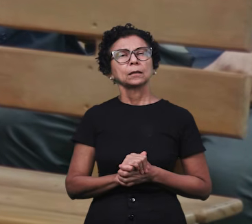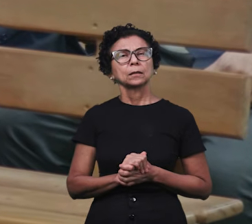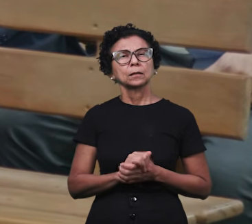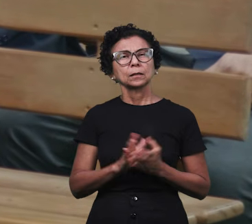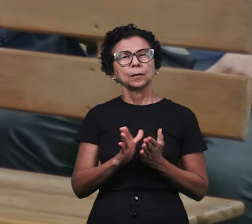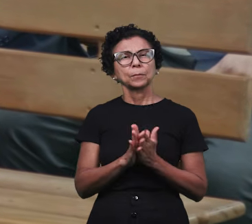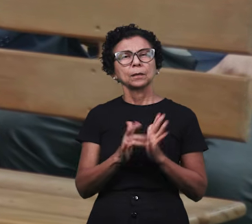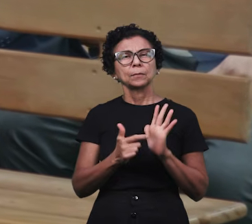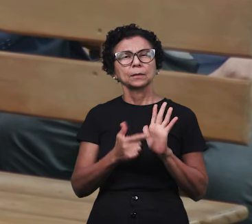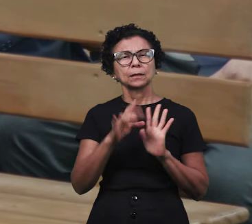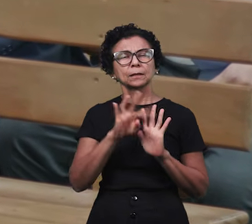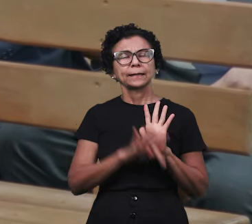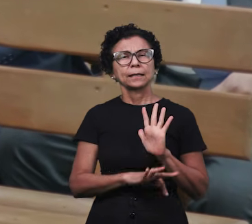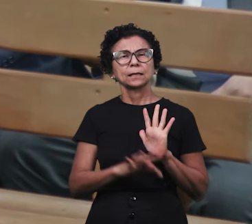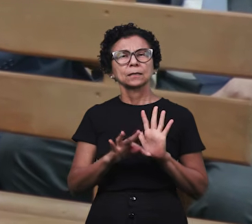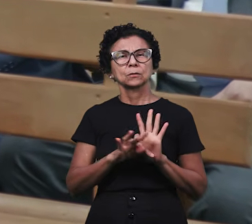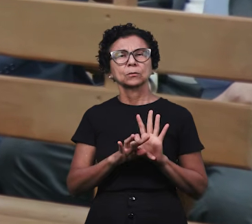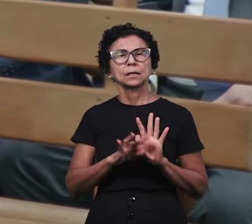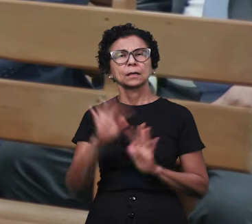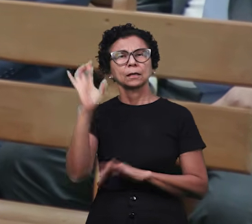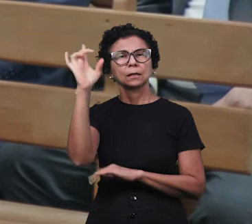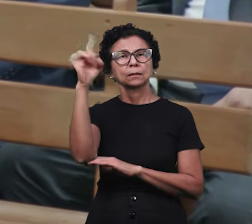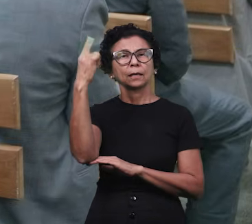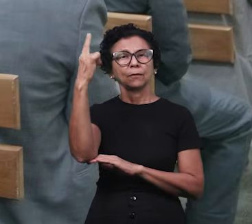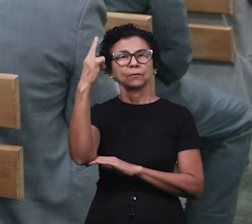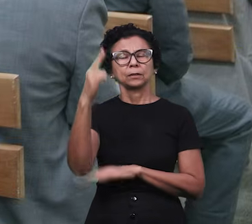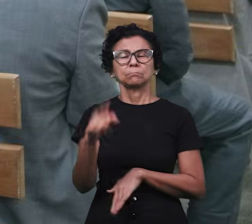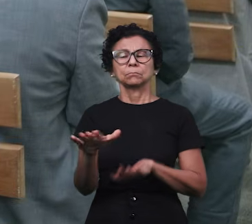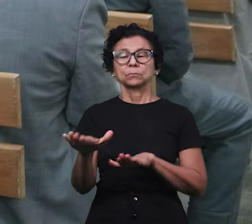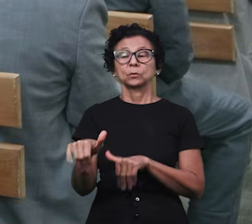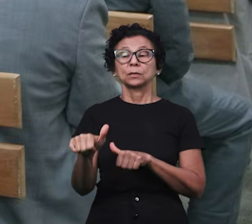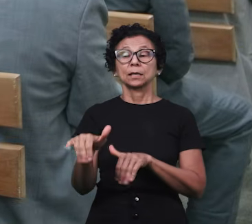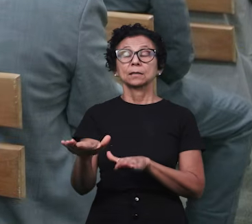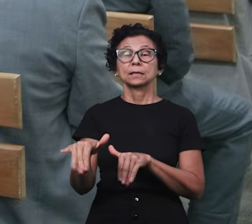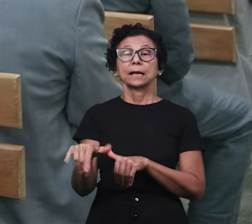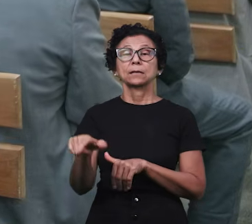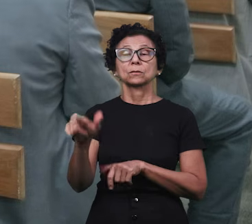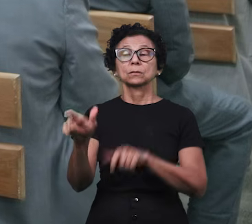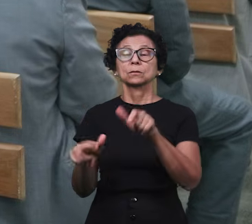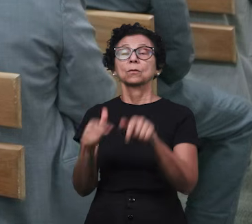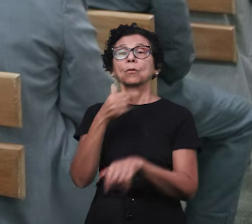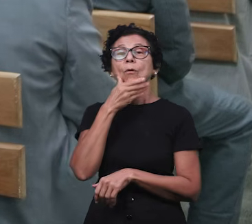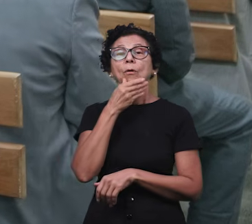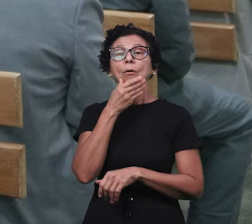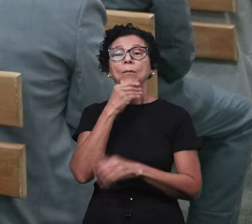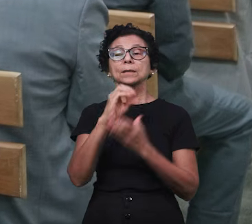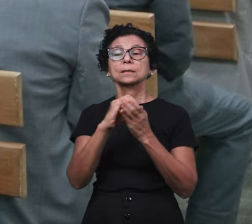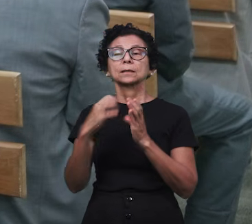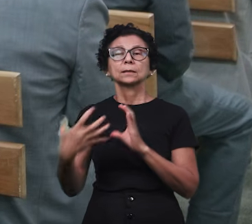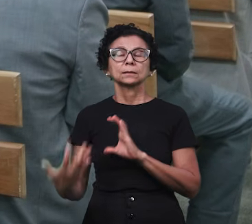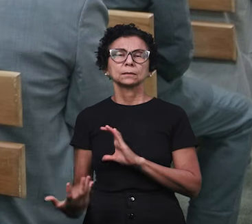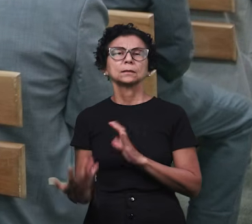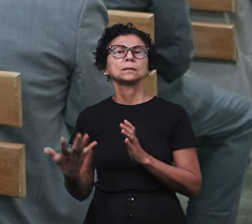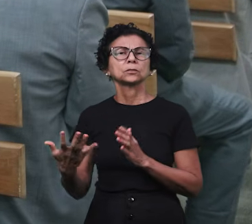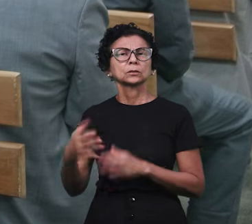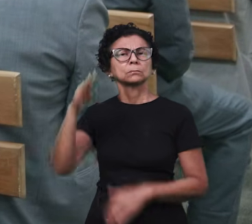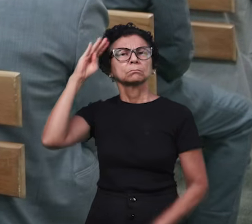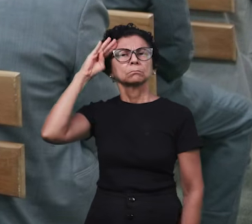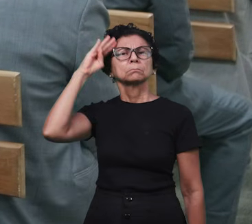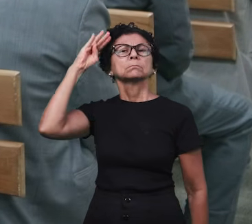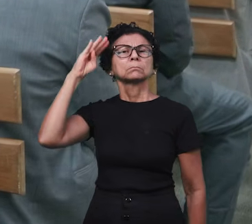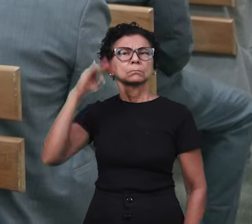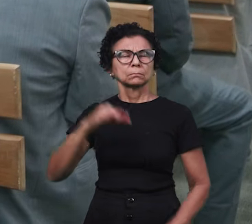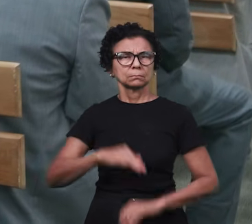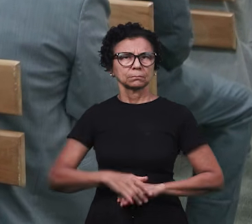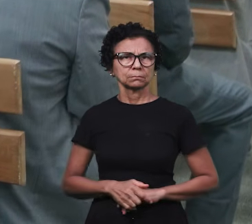do exército de Davi. As características daqueles homens, o que eles tinham na sua vida, o que Deus fez